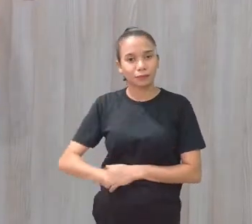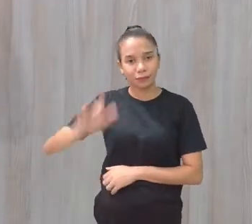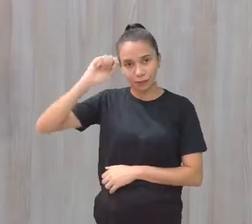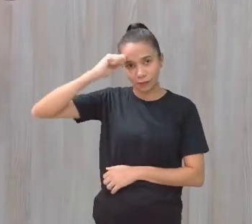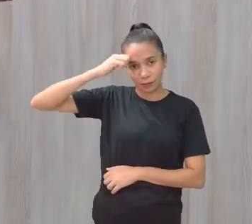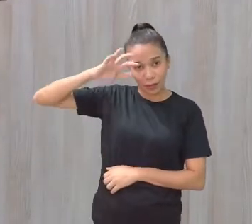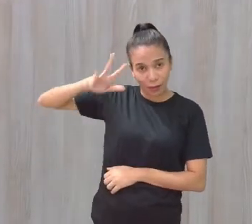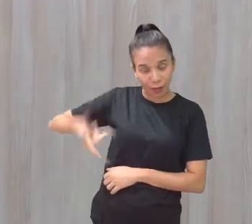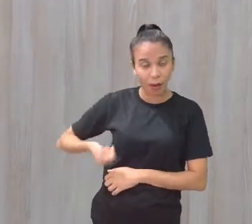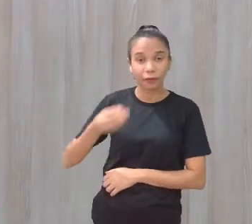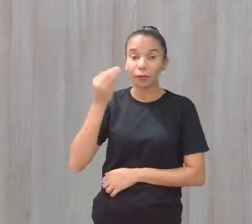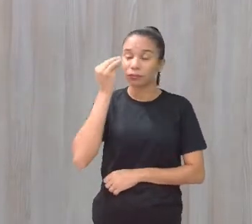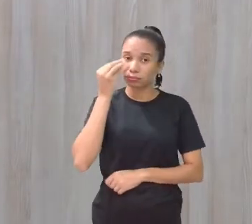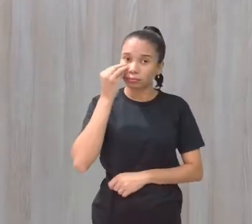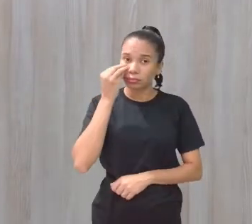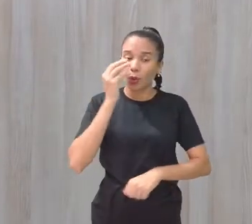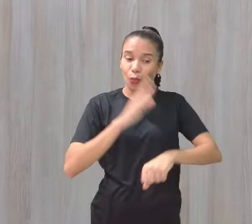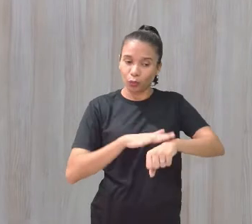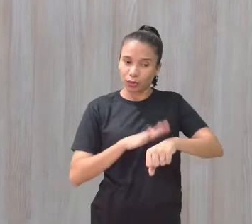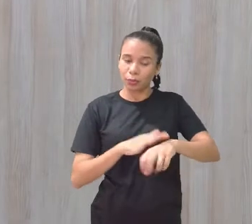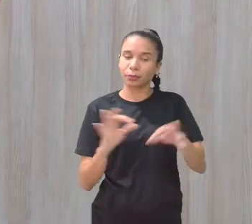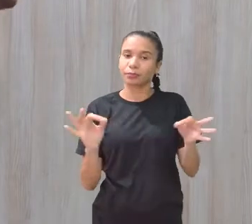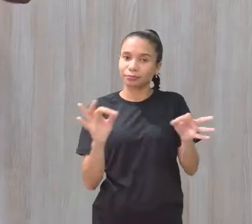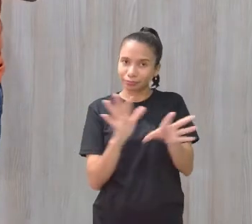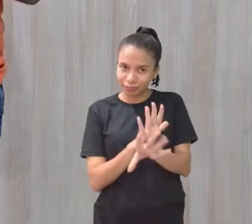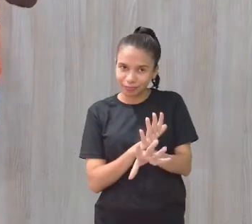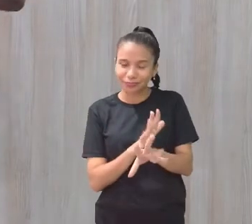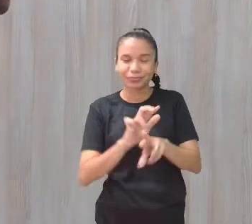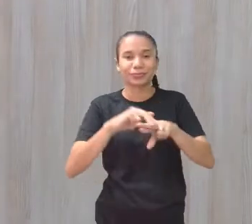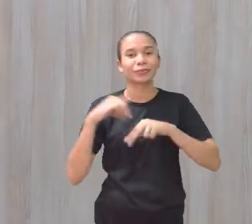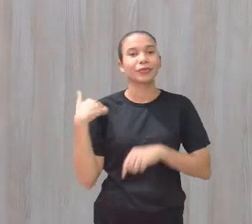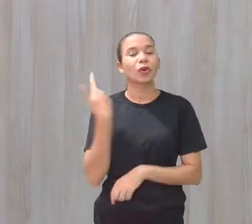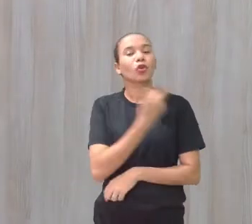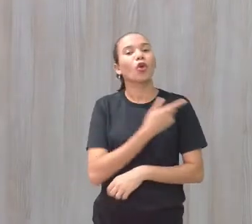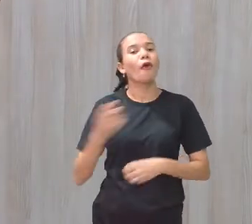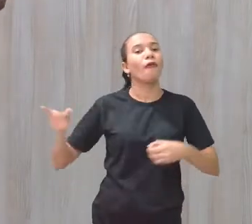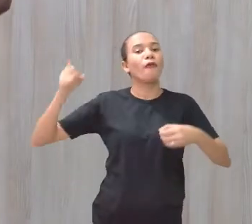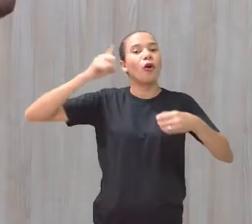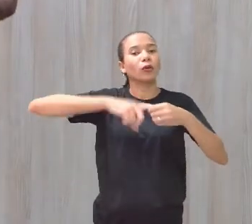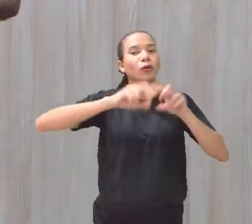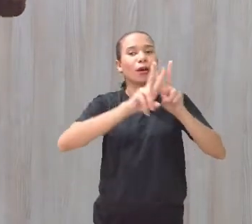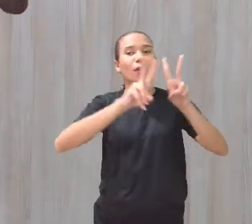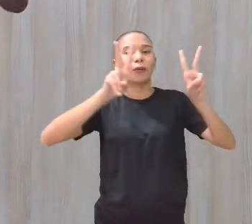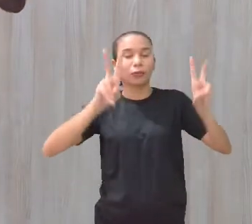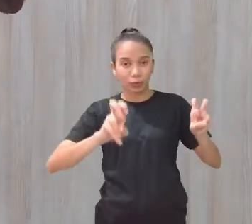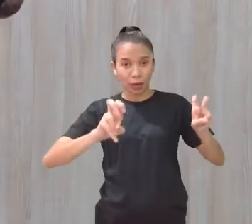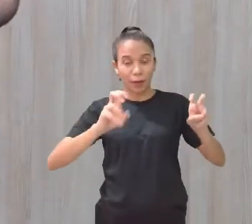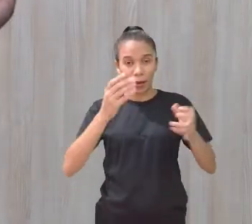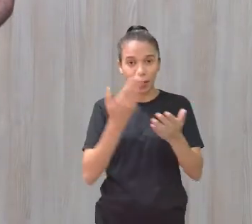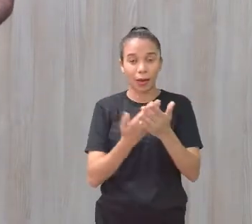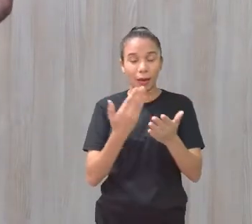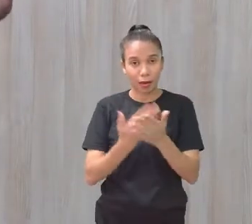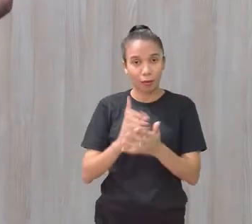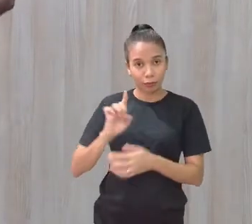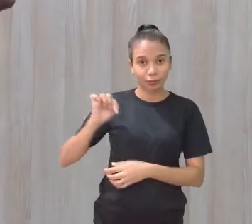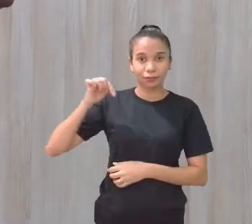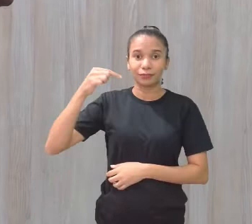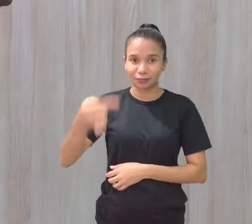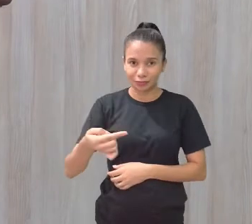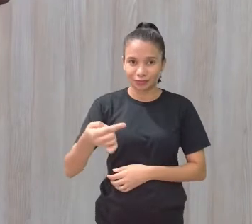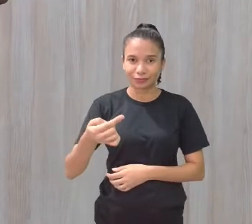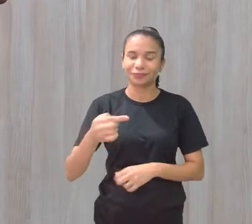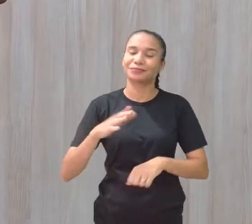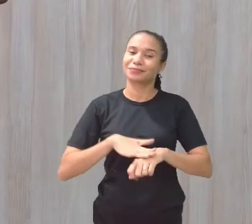africano. Vejam, nosso tempo está se esgotando, nós vamos retomar essa temática a partir da aula seguinte.